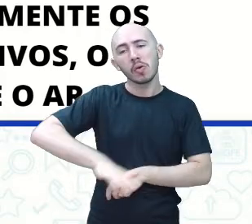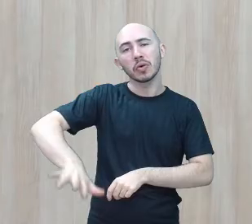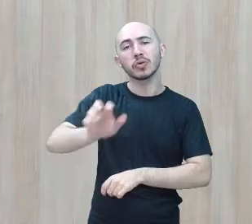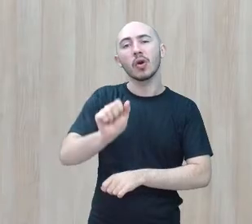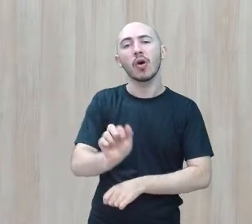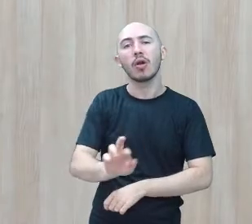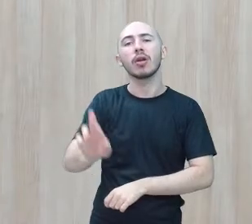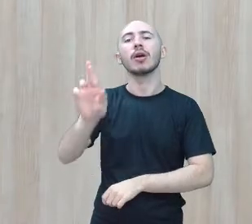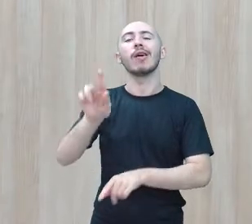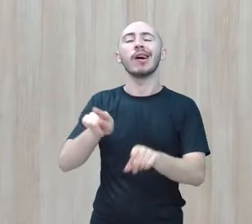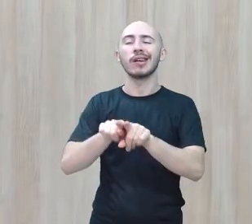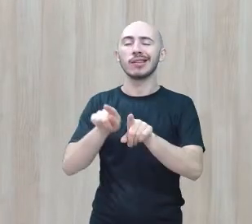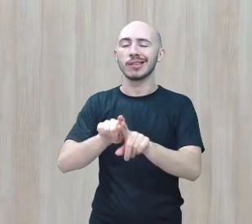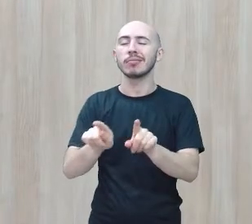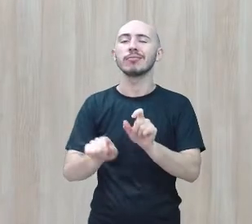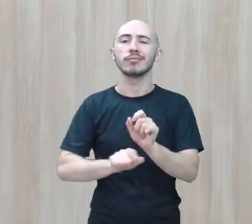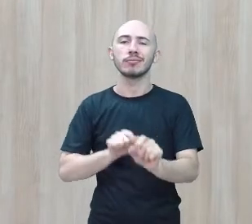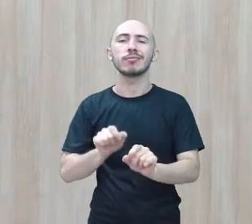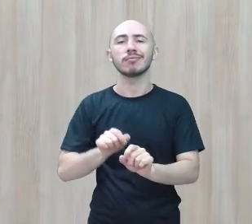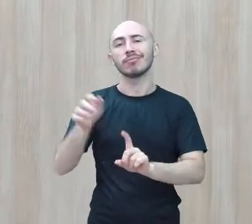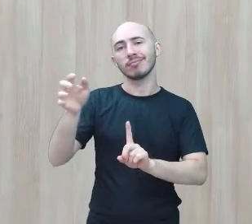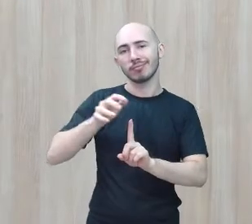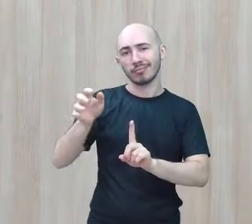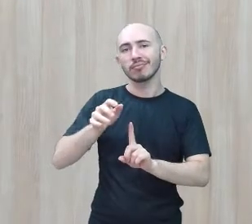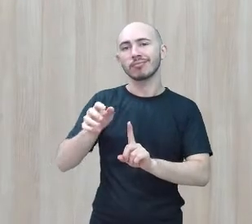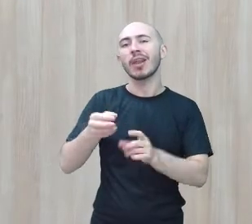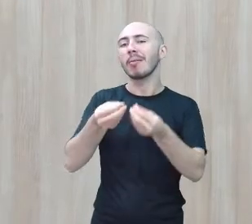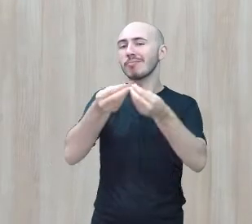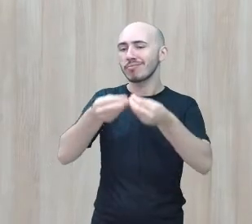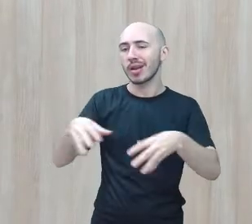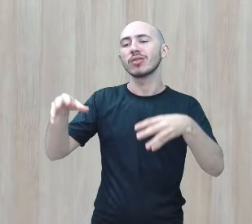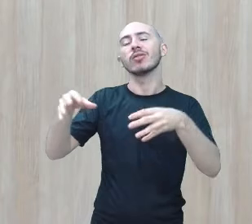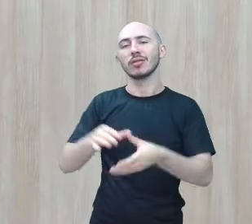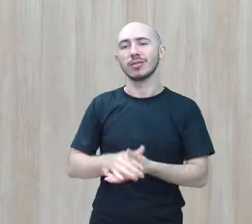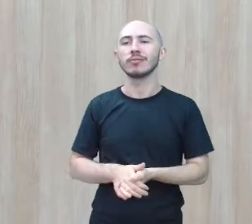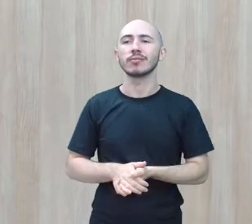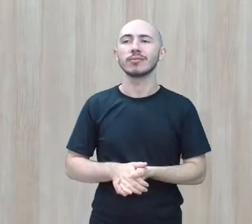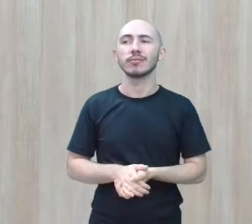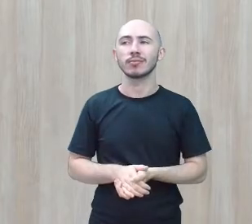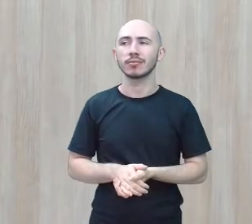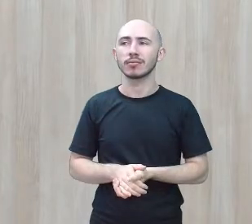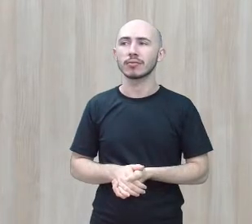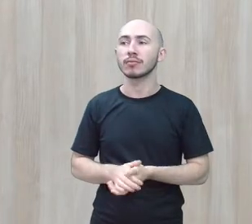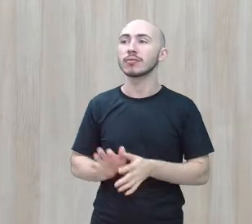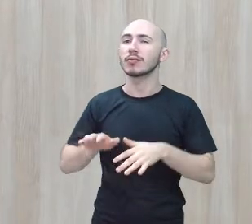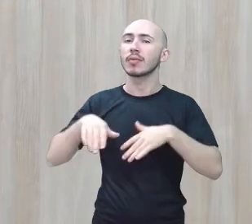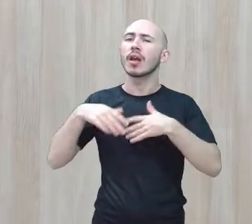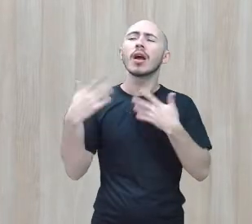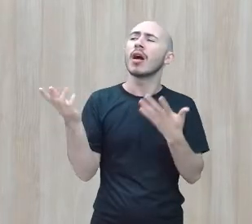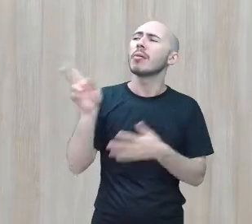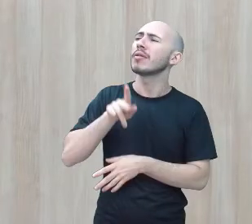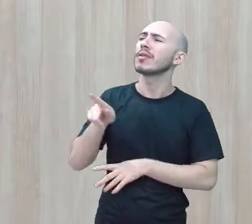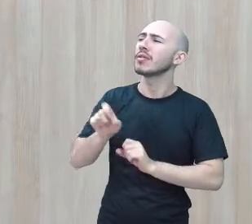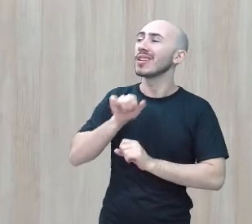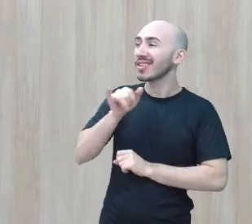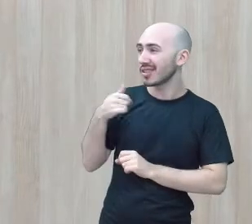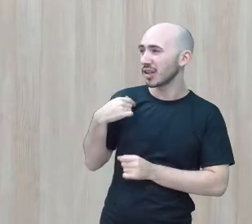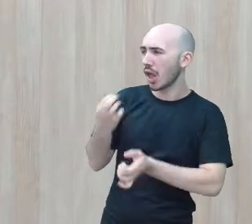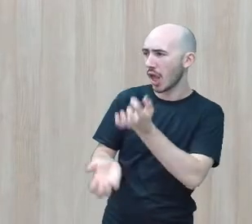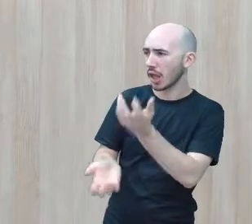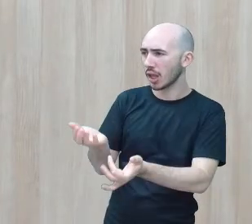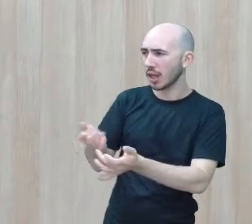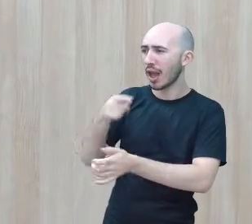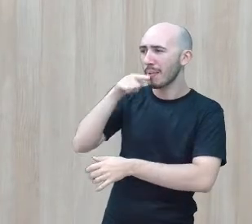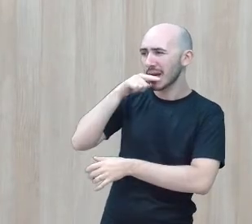essas queimadas. Ah, professora, com a queimada, os agricultores não vão se cortar, já que eles não têm